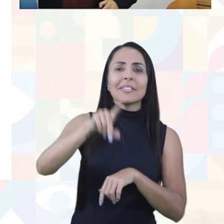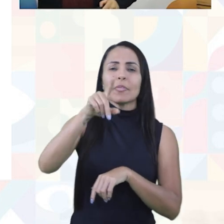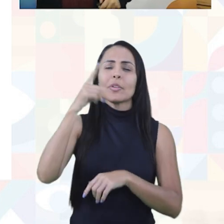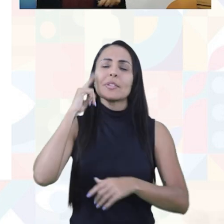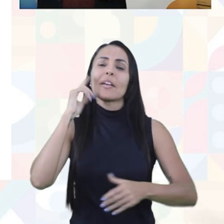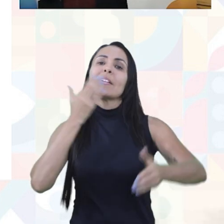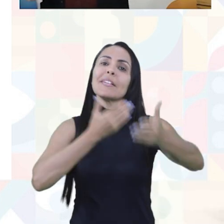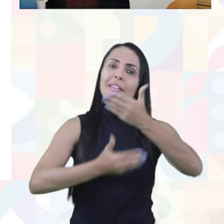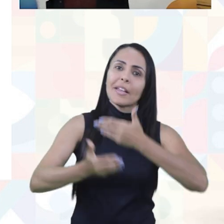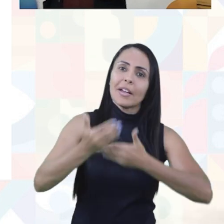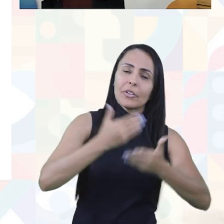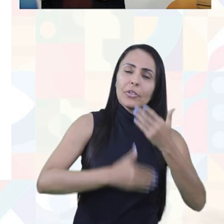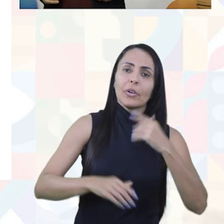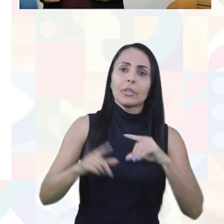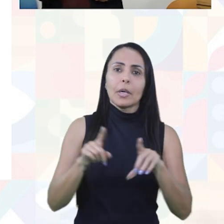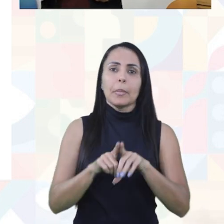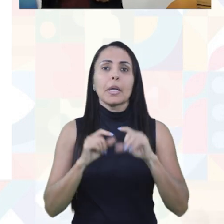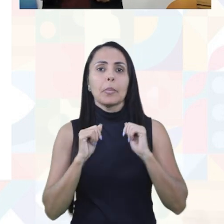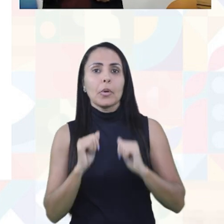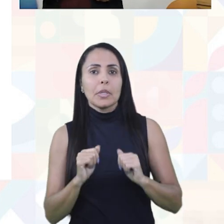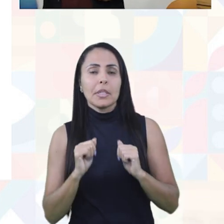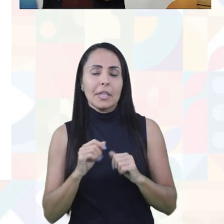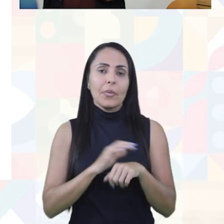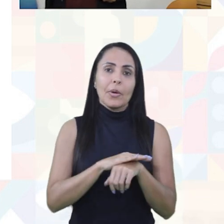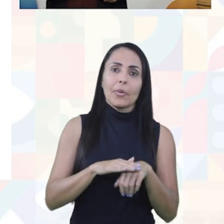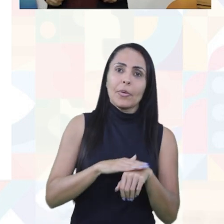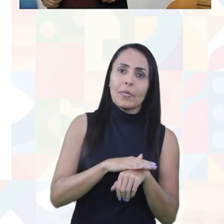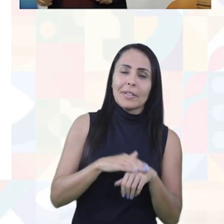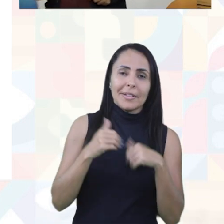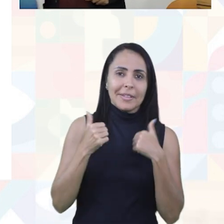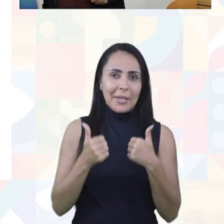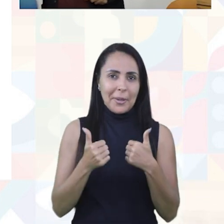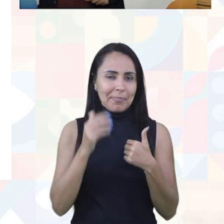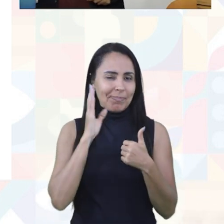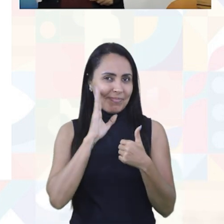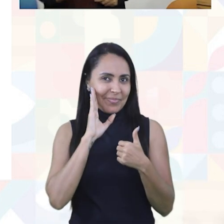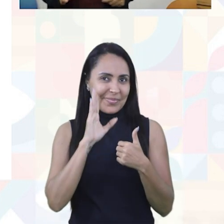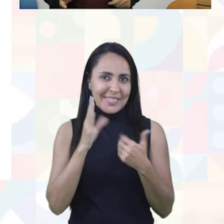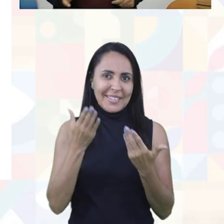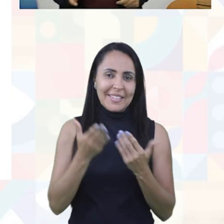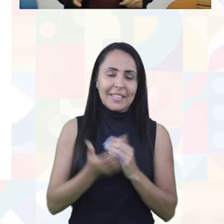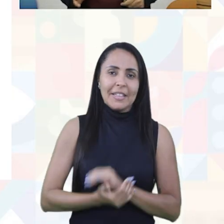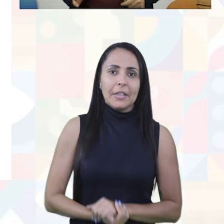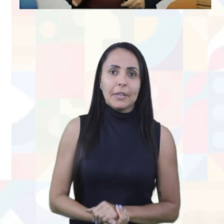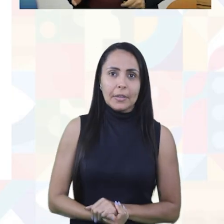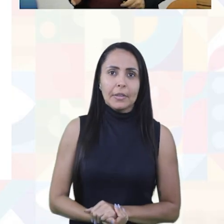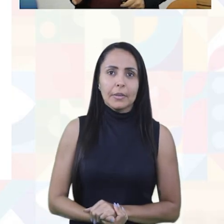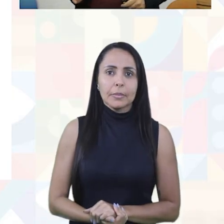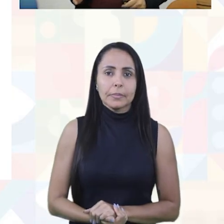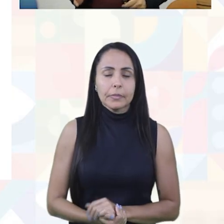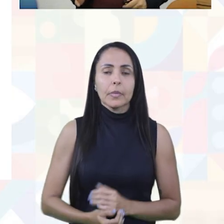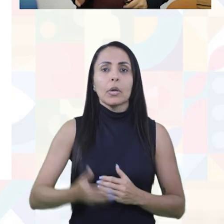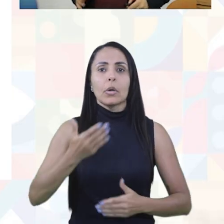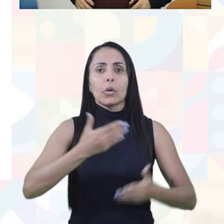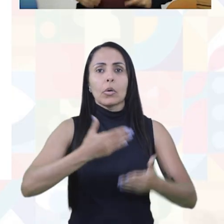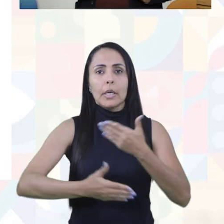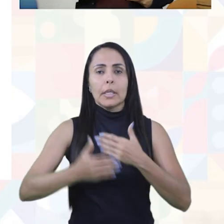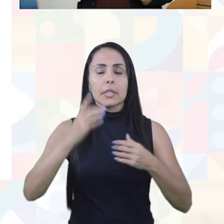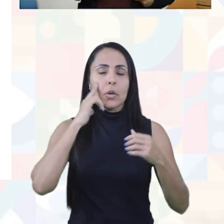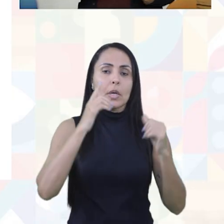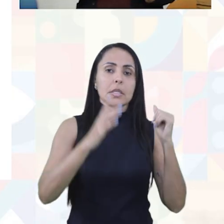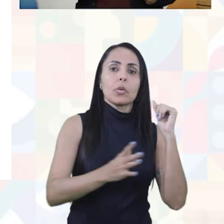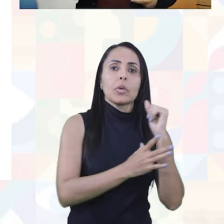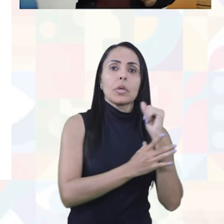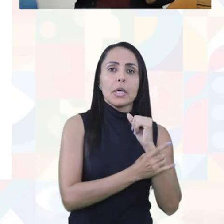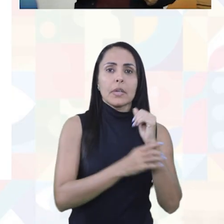interagiu com a gente, para a gente poder ter uma conversa bem legal, tá certo? Com relação à questão da segurança,